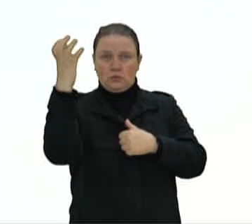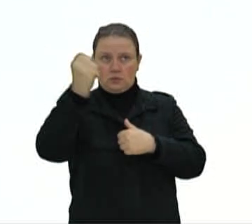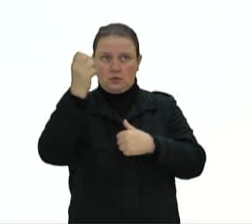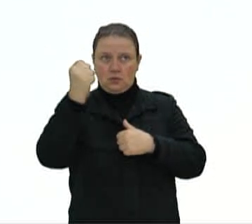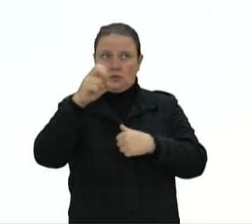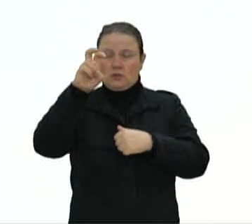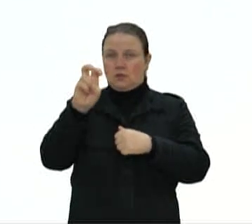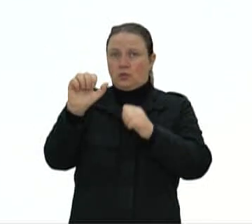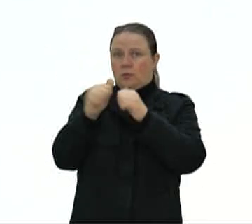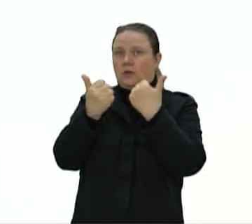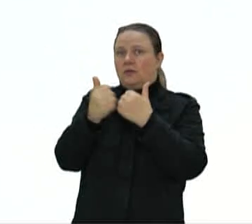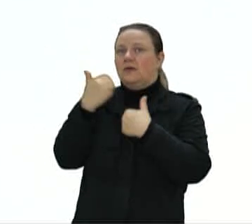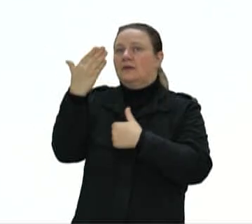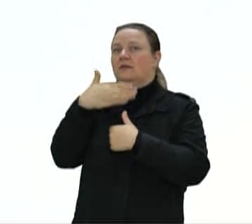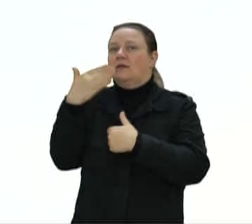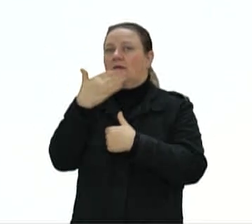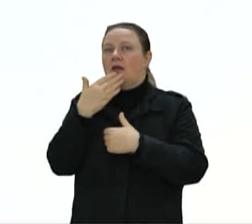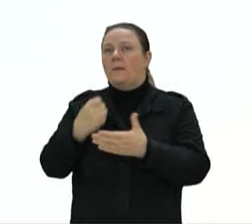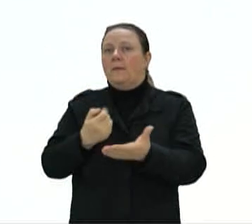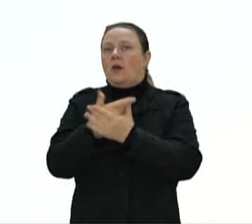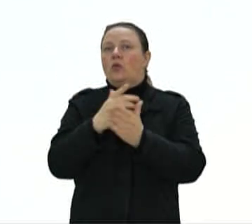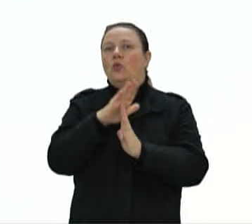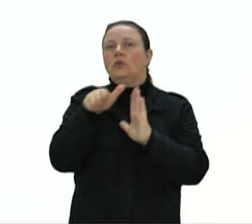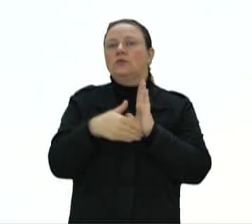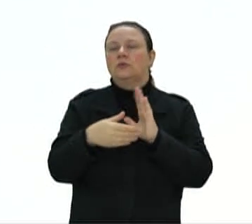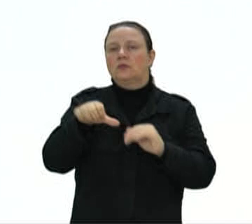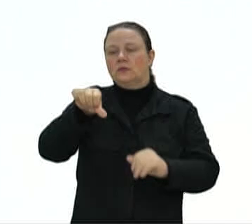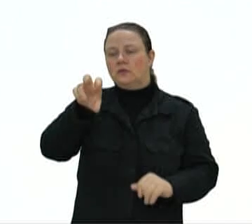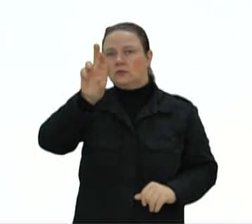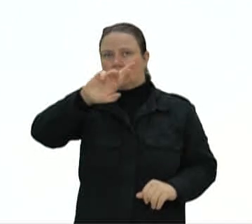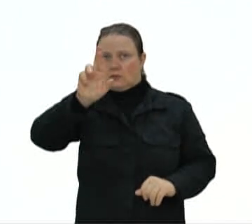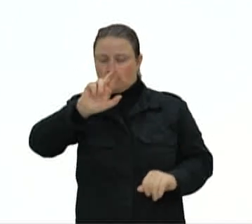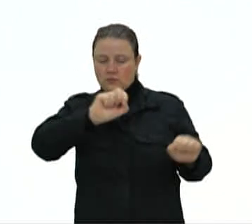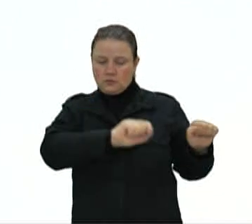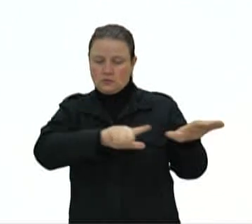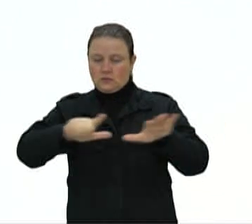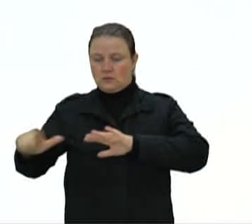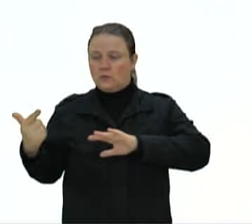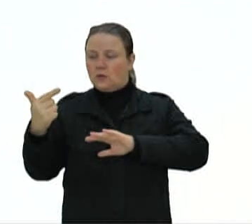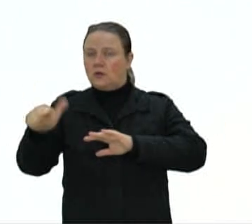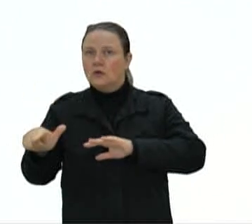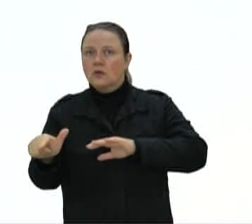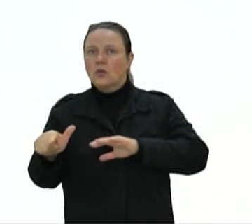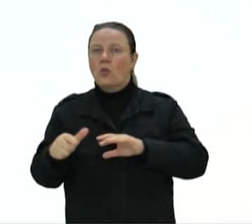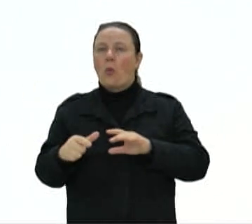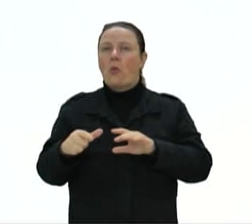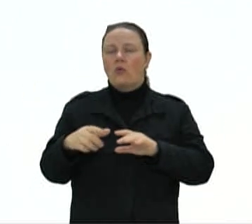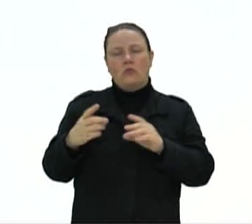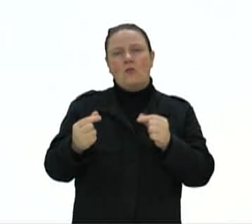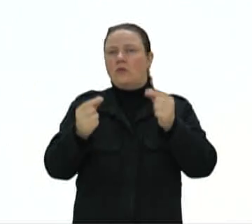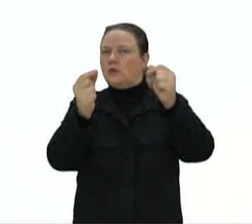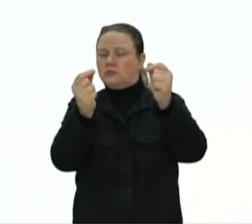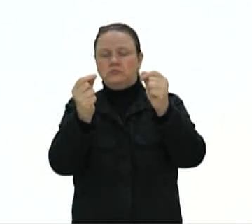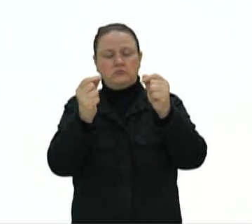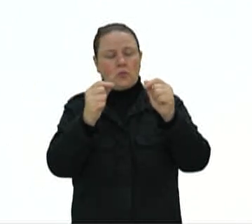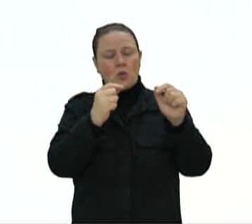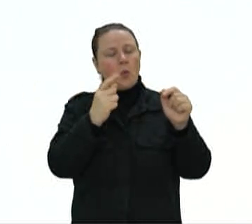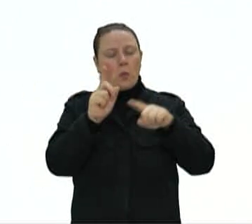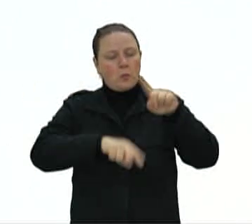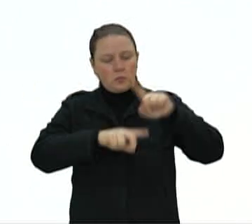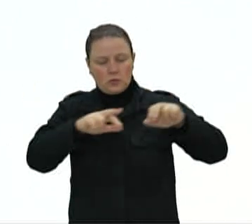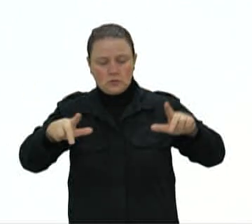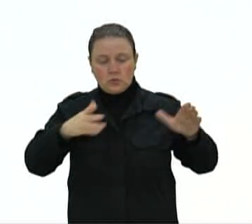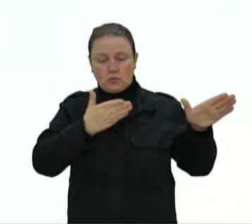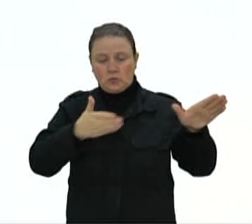R$ 9,00 por esses produtos. Na semana seguinte, os preços dos produtos se mantiveram os mesmos nessa padaria